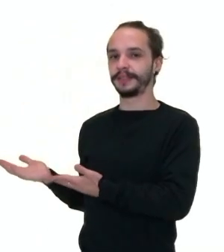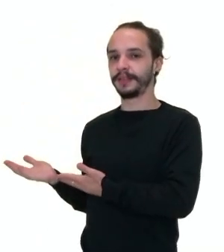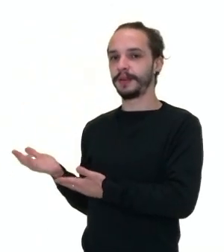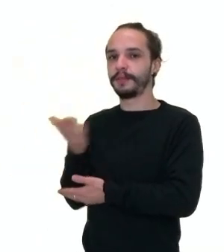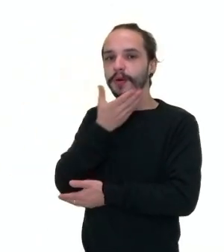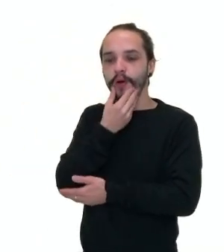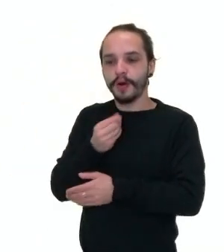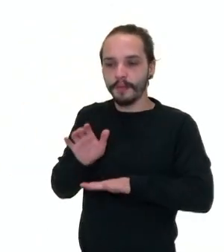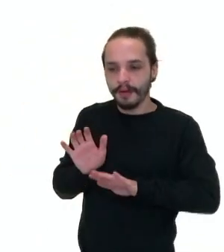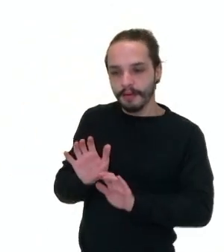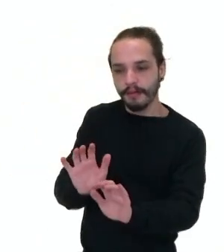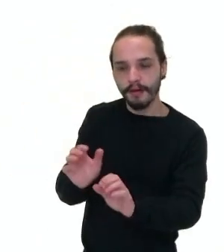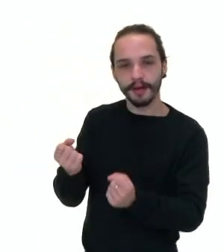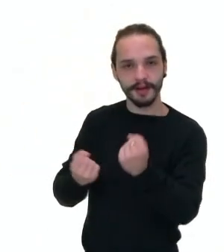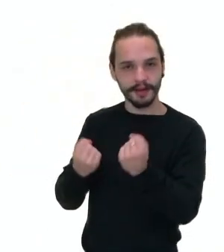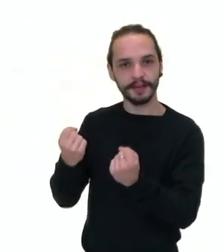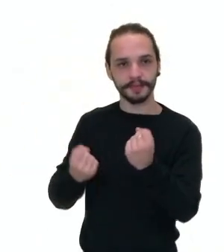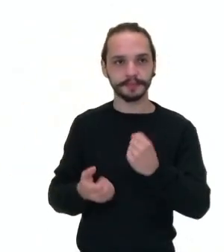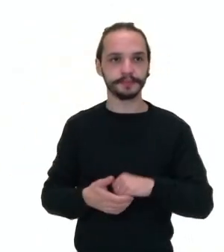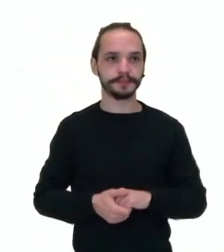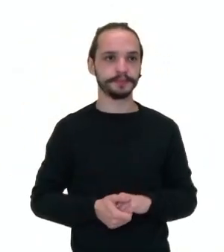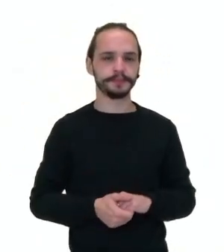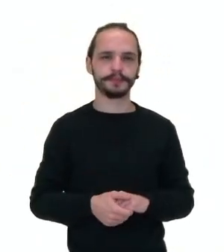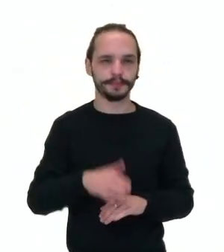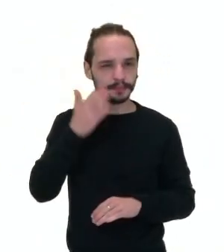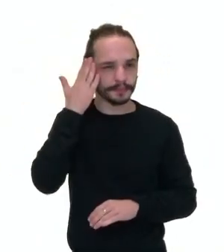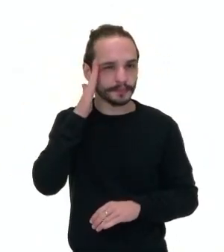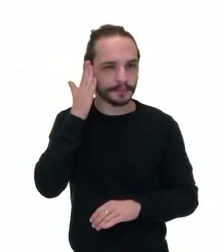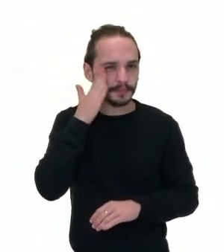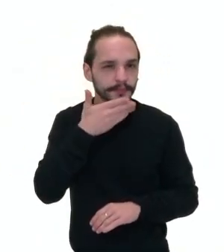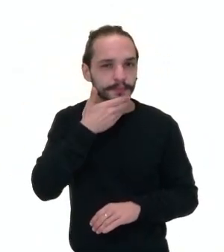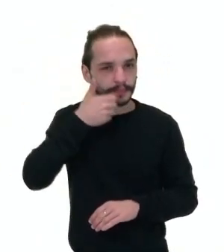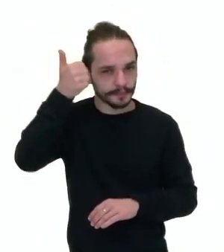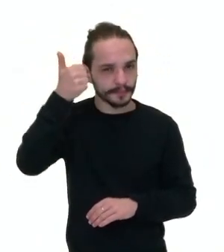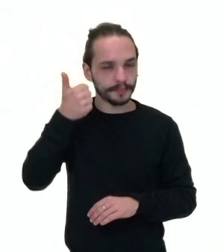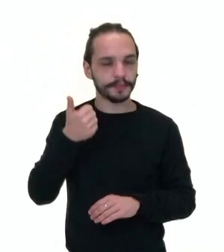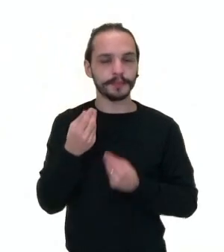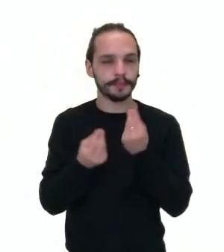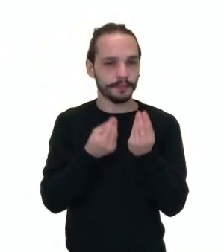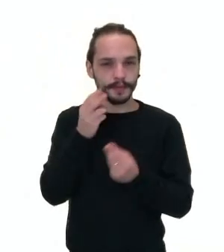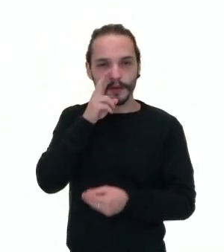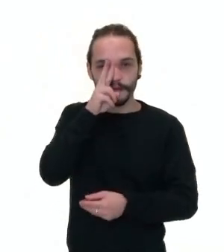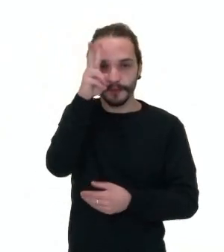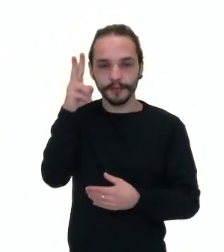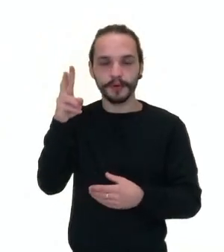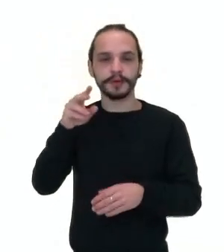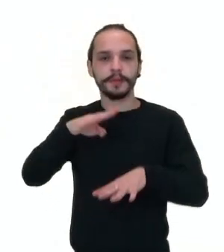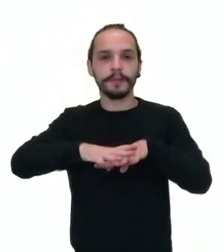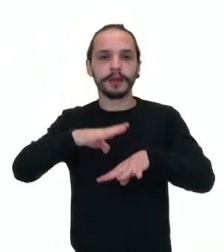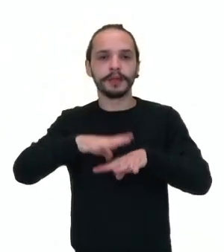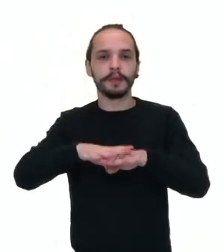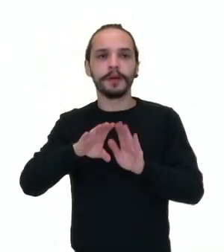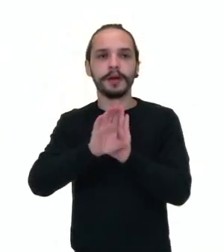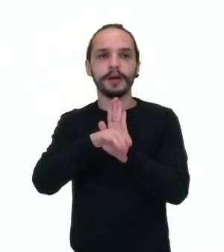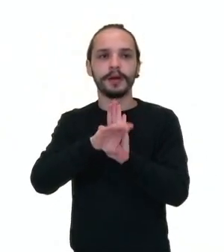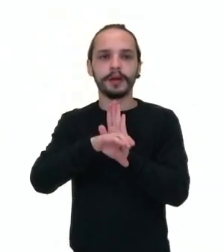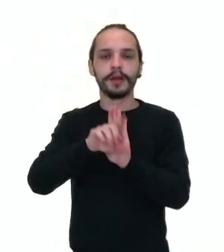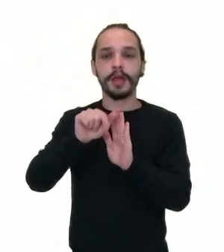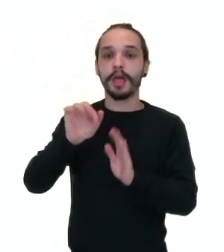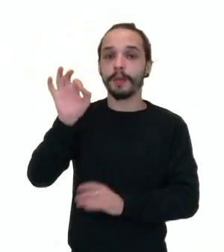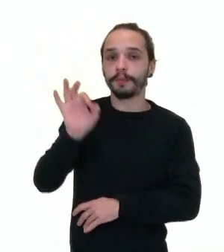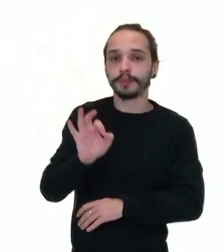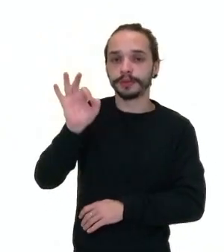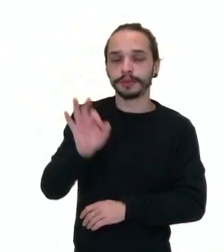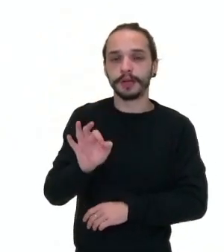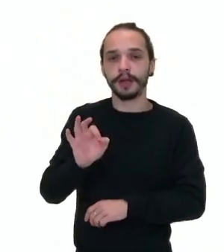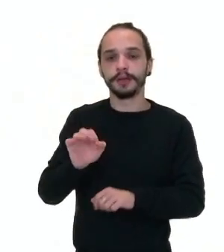carro, certo? Então, para a gente poder entender um pouquinho melhor essa história, a força é definida matematicamente como uma taxa de